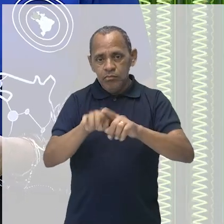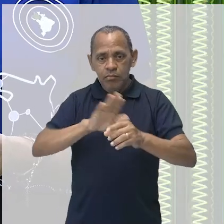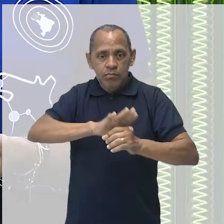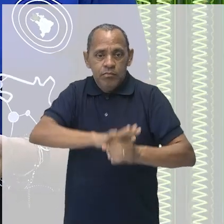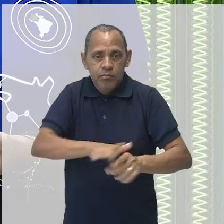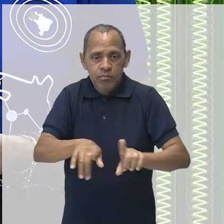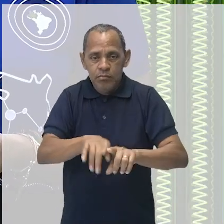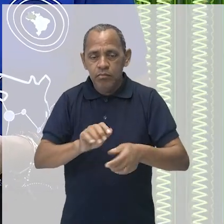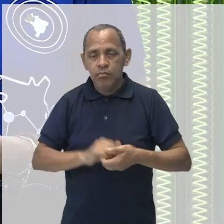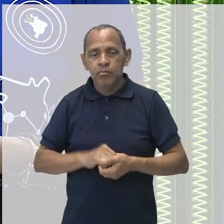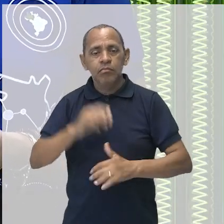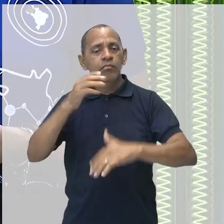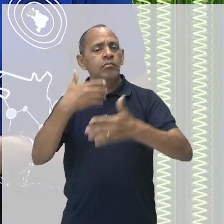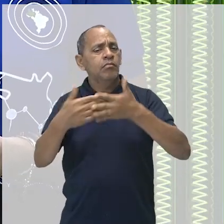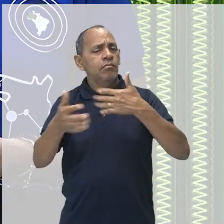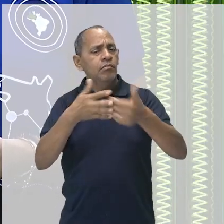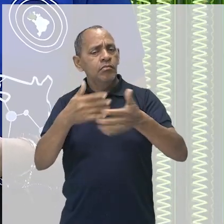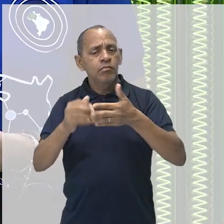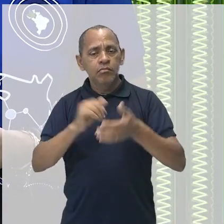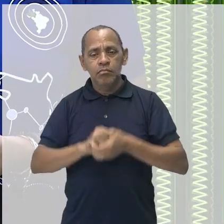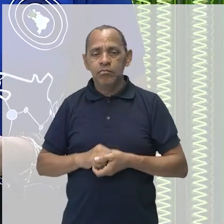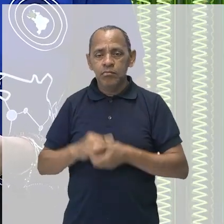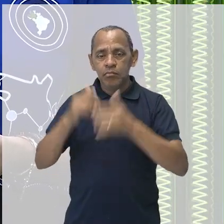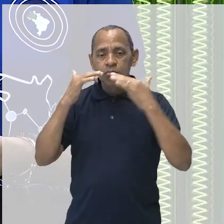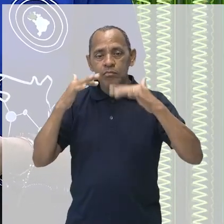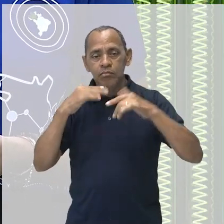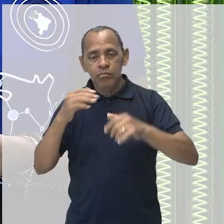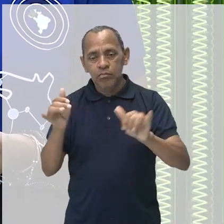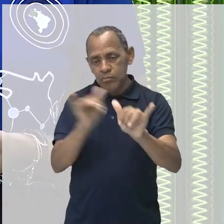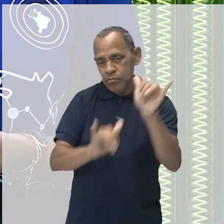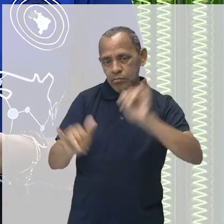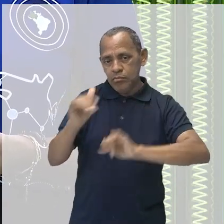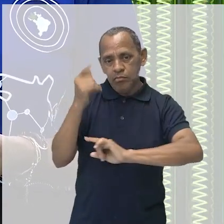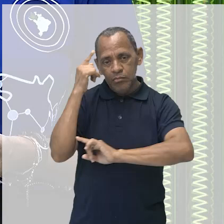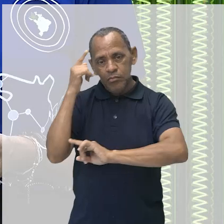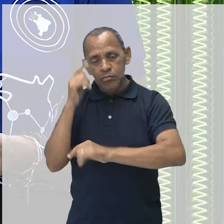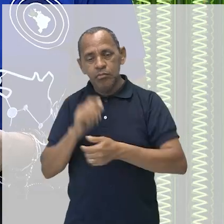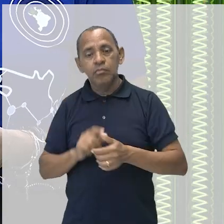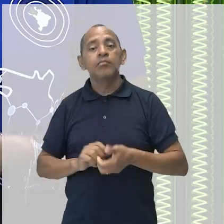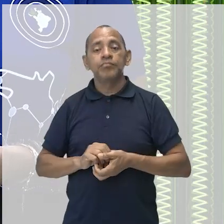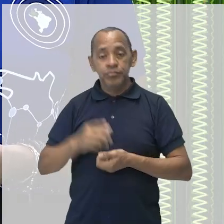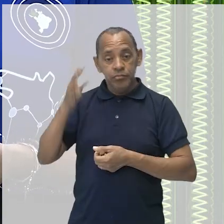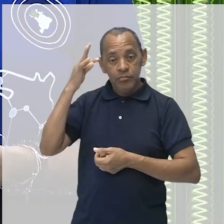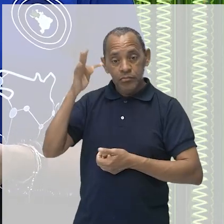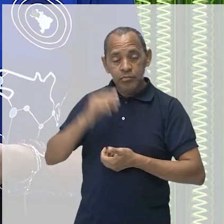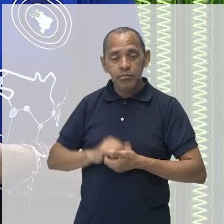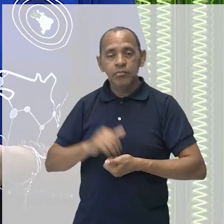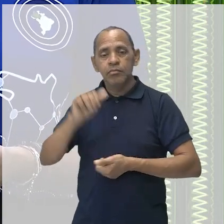independentemente de sua natureza química. Essa ideia, mais tarde conhecida como Lei de Avogadro, foi